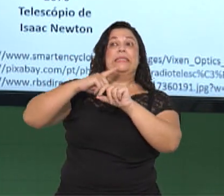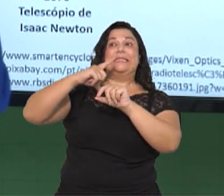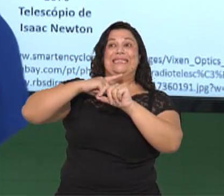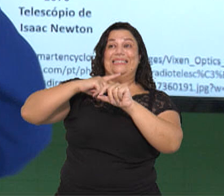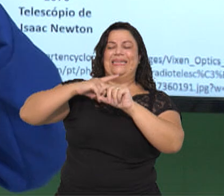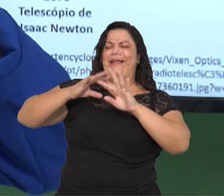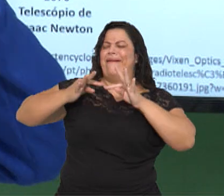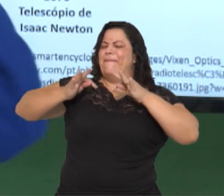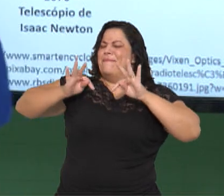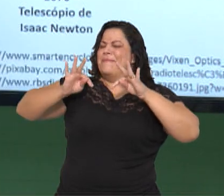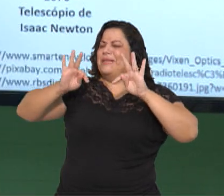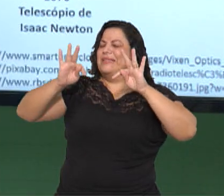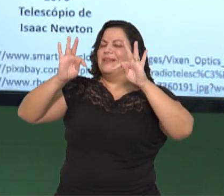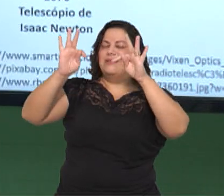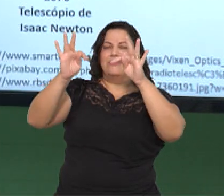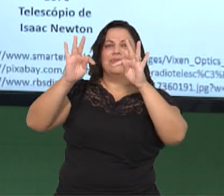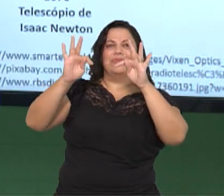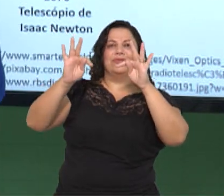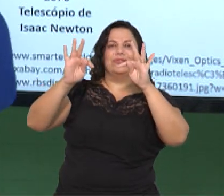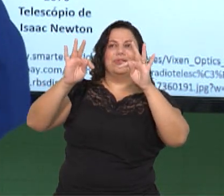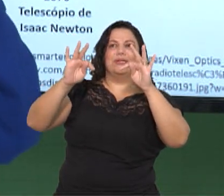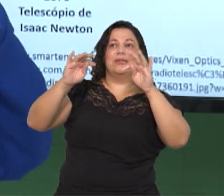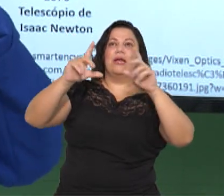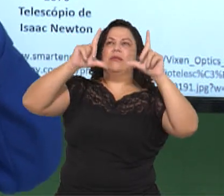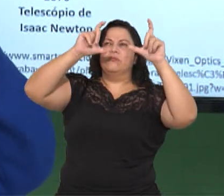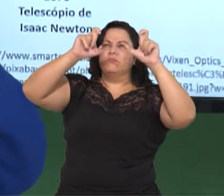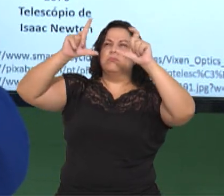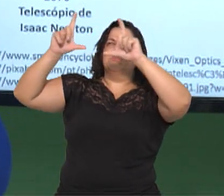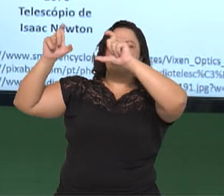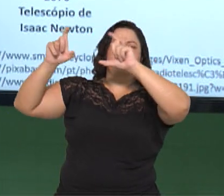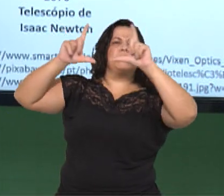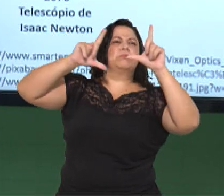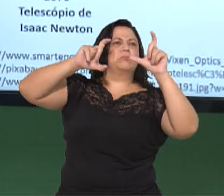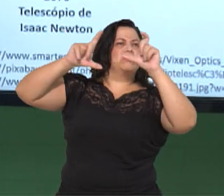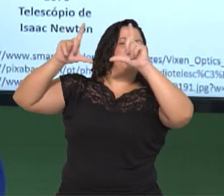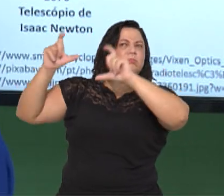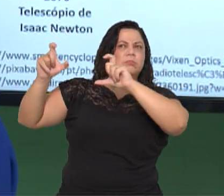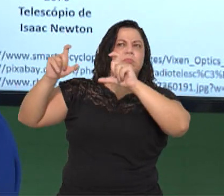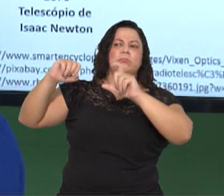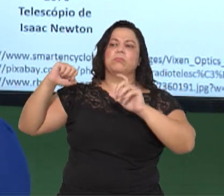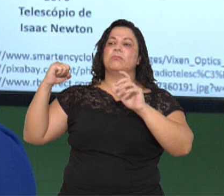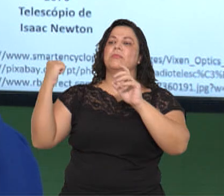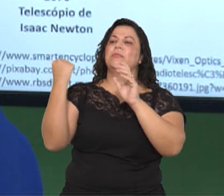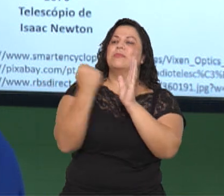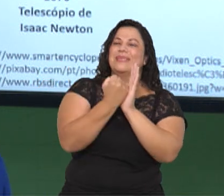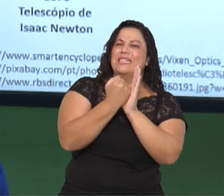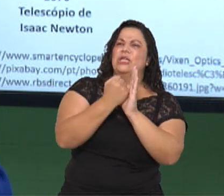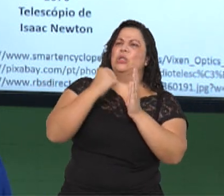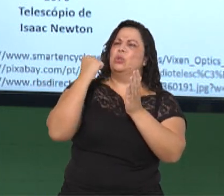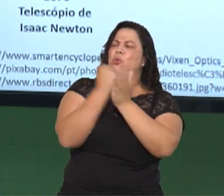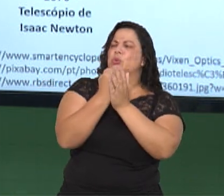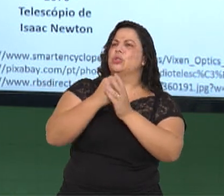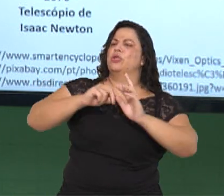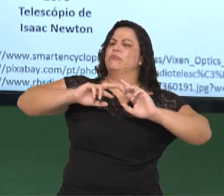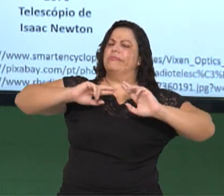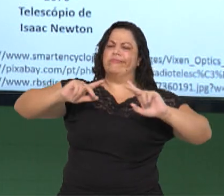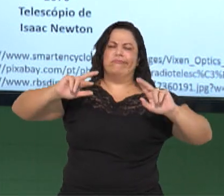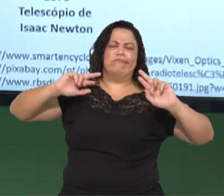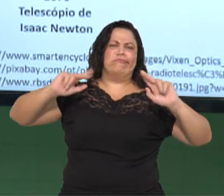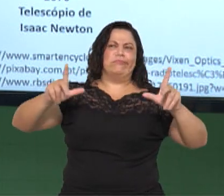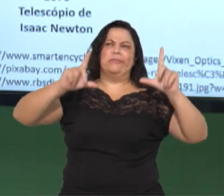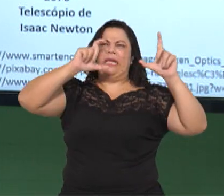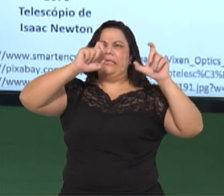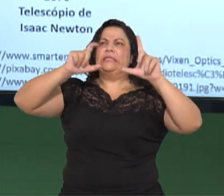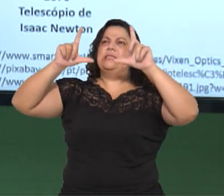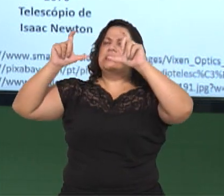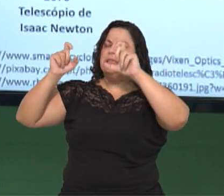uma tecnologia onde ele tem máquinas fotográficas, onde ele faz registros de alta definição. Então, as fotos